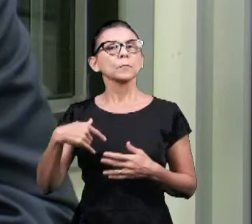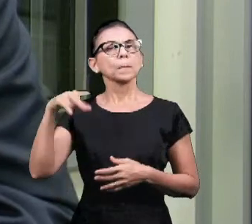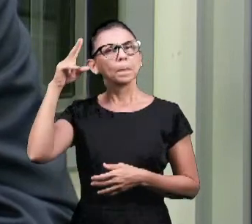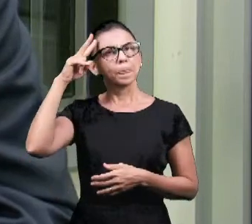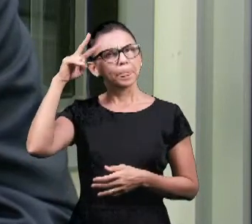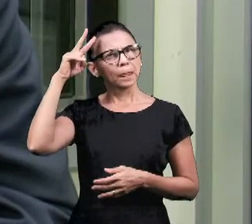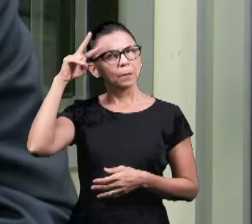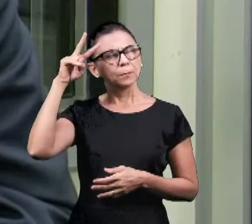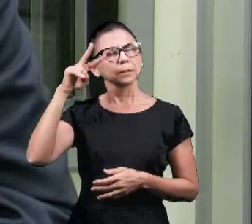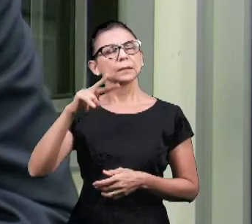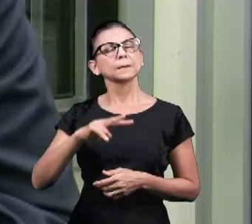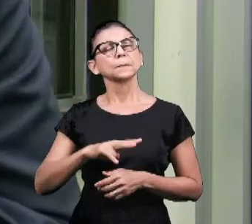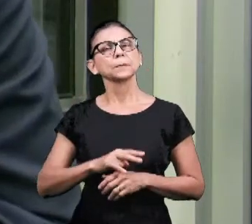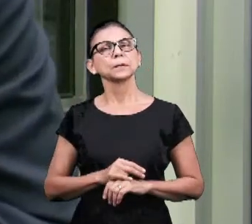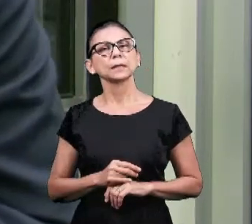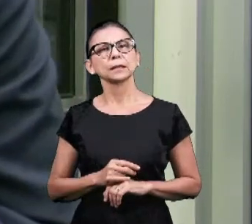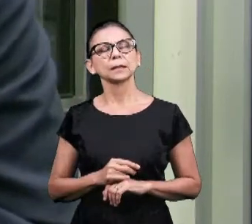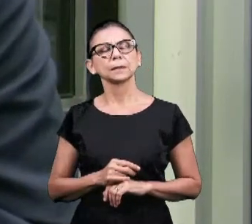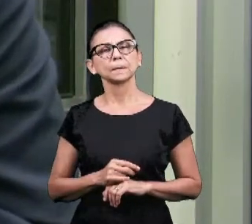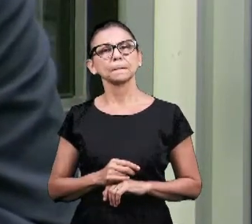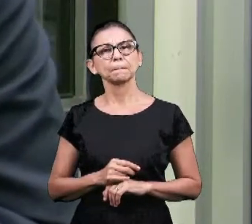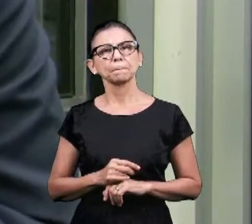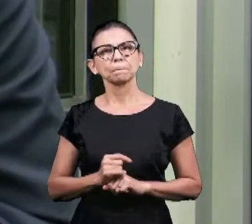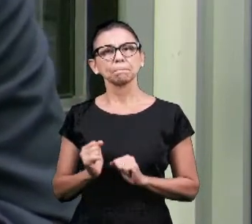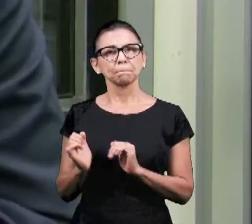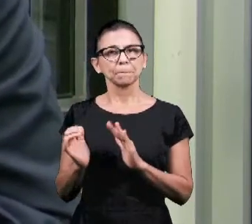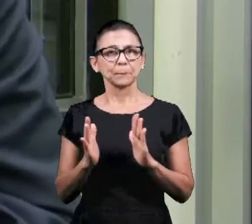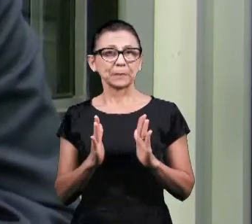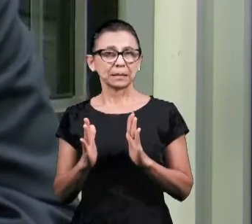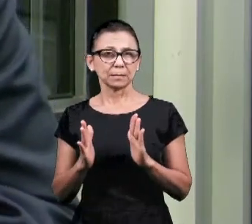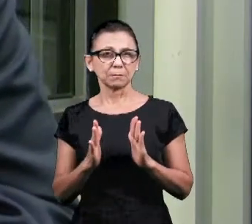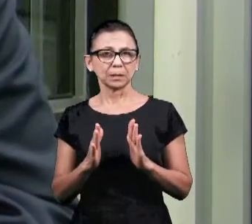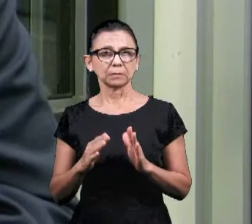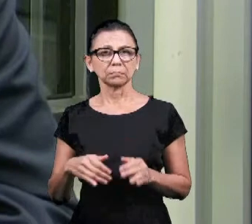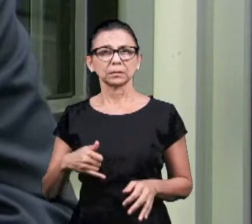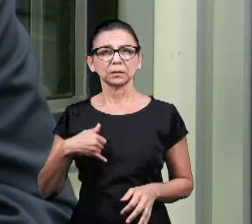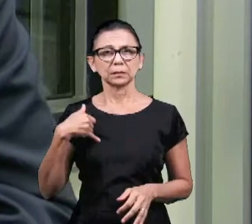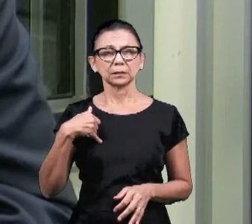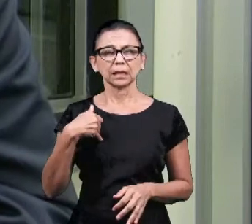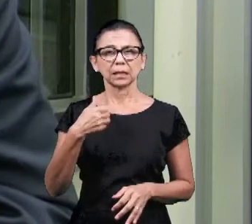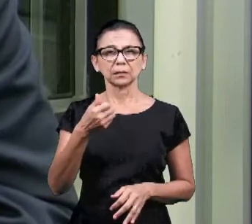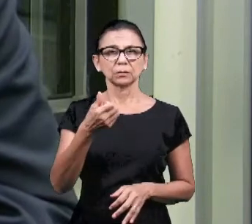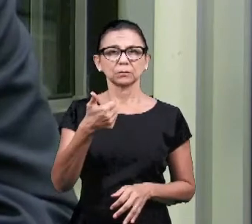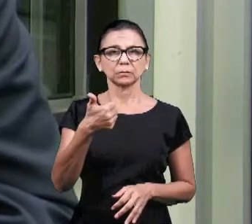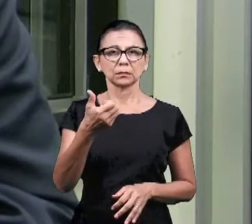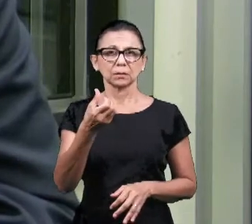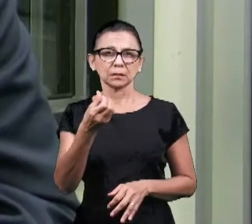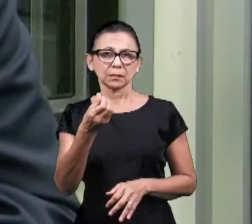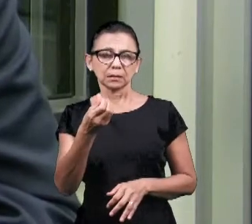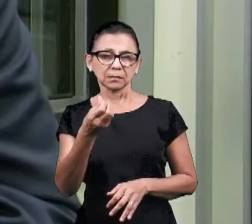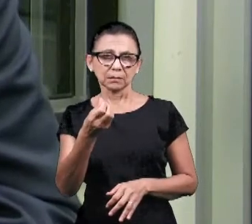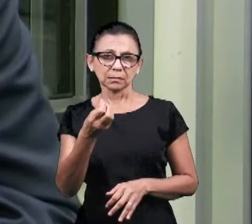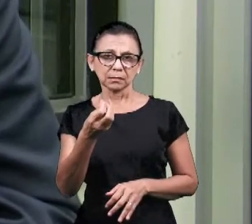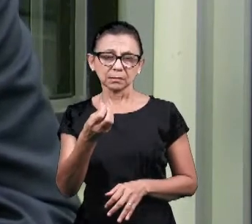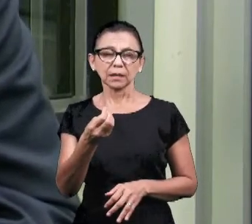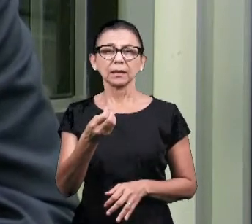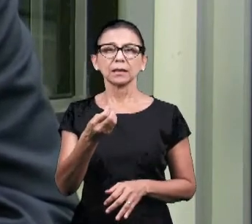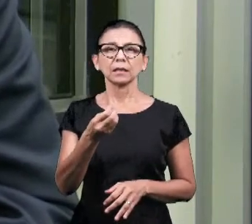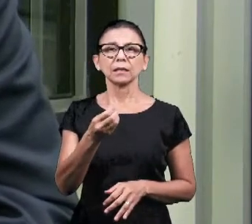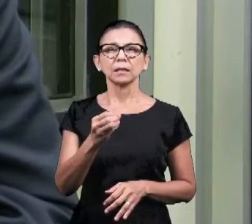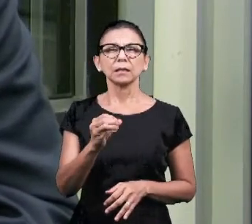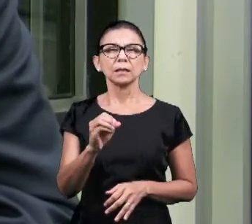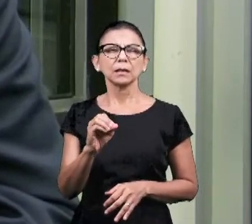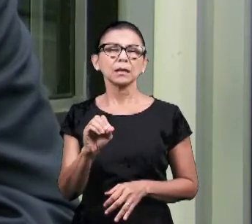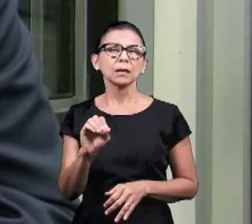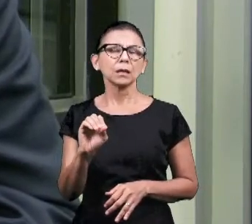bem que a gente estava ainda nessa fase, eu estava com 16 para 17 anos, e era uma